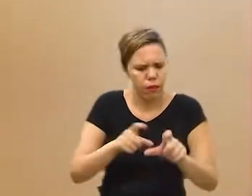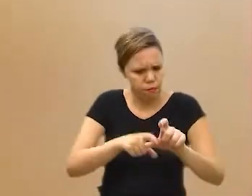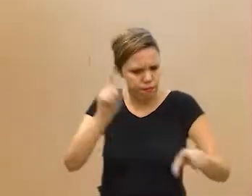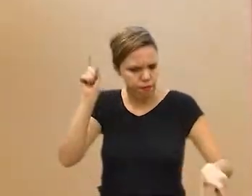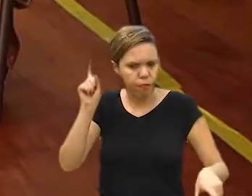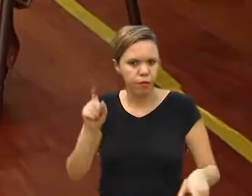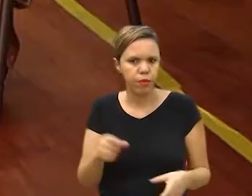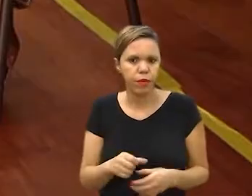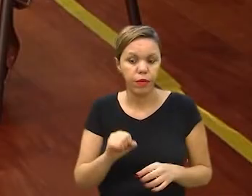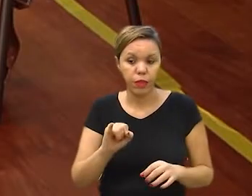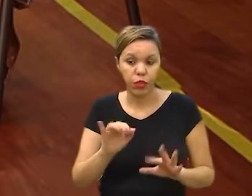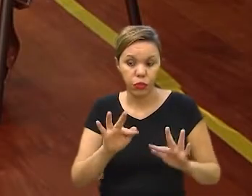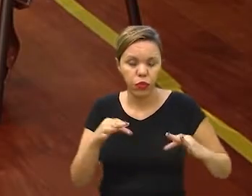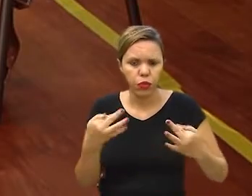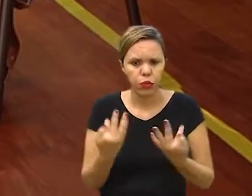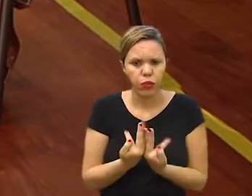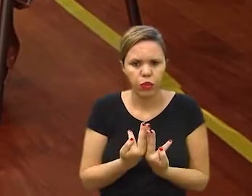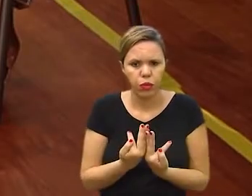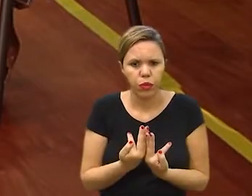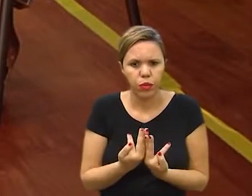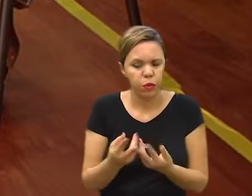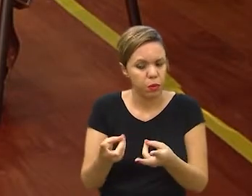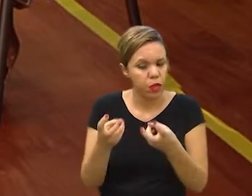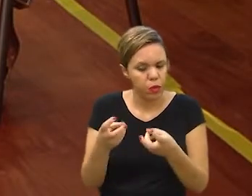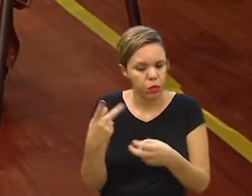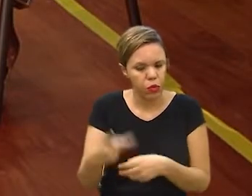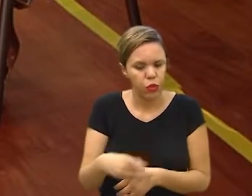autônoma e se os pais escutam bem seus